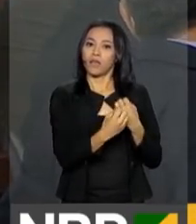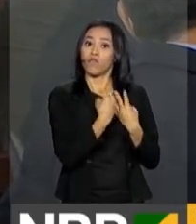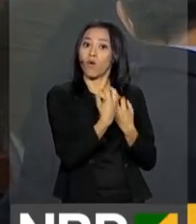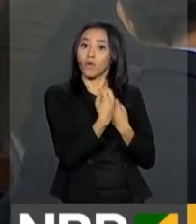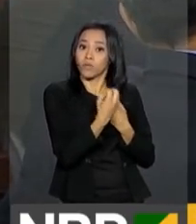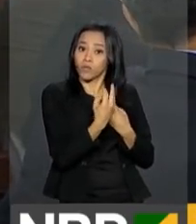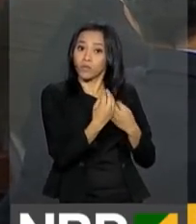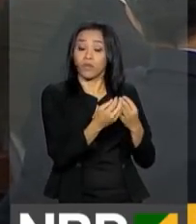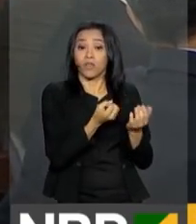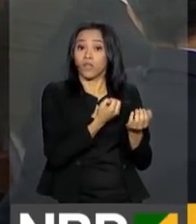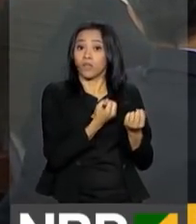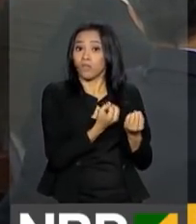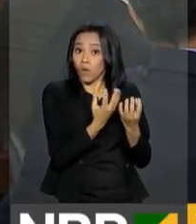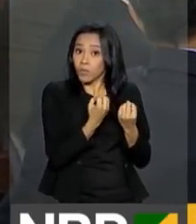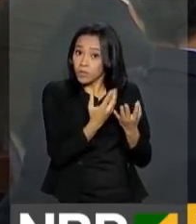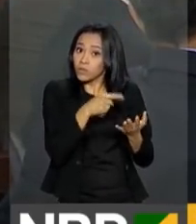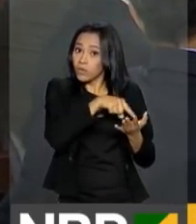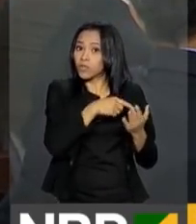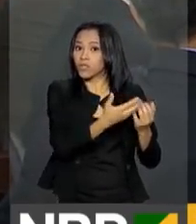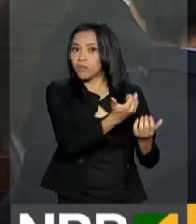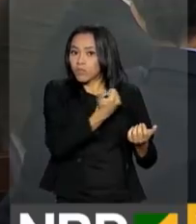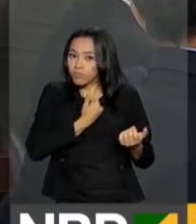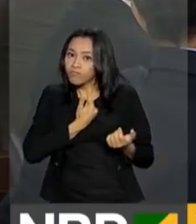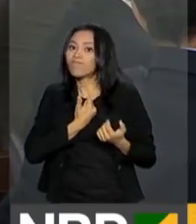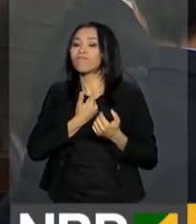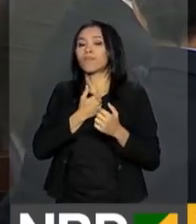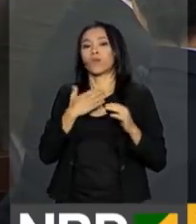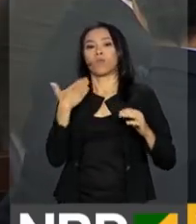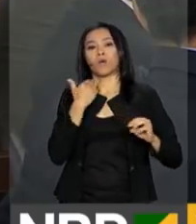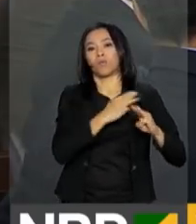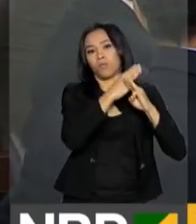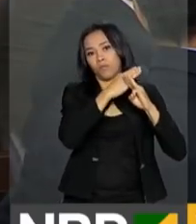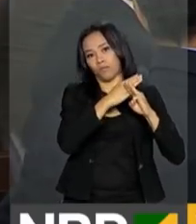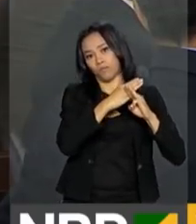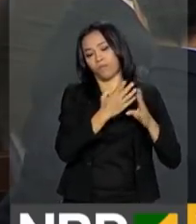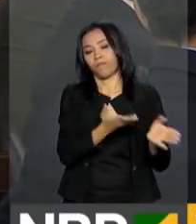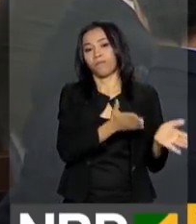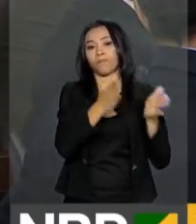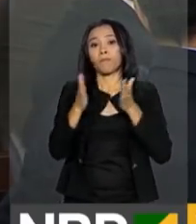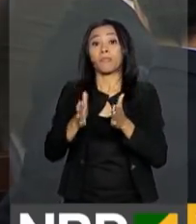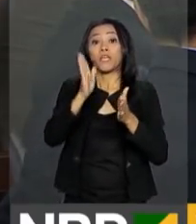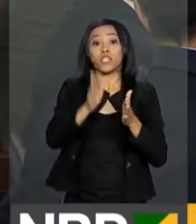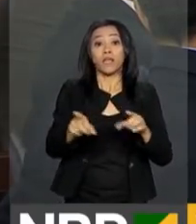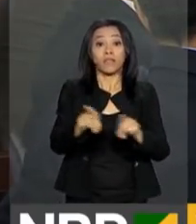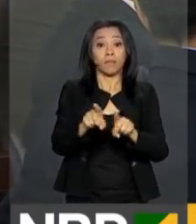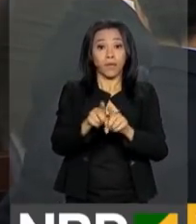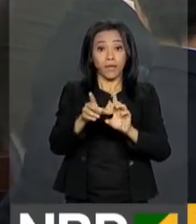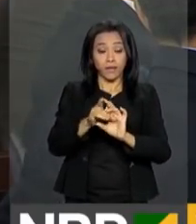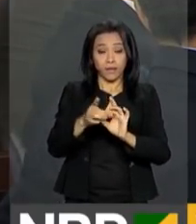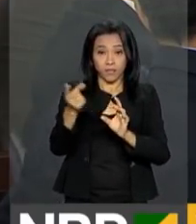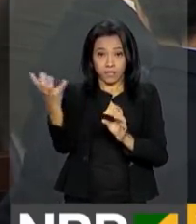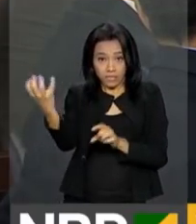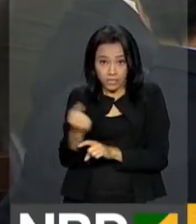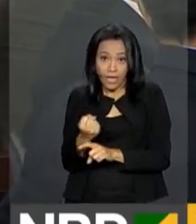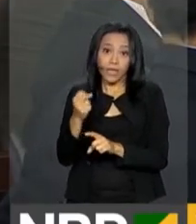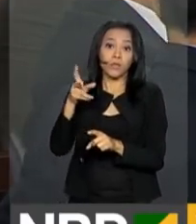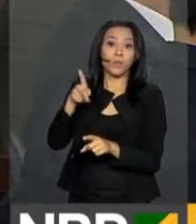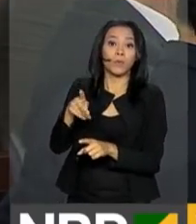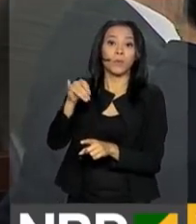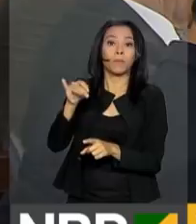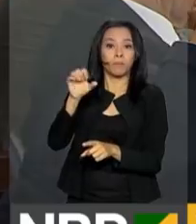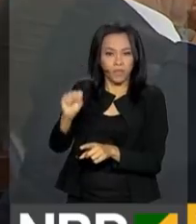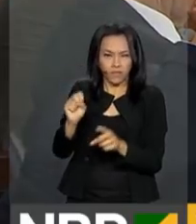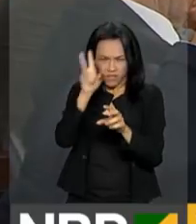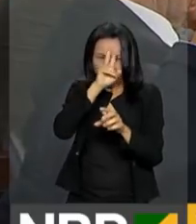fornece e e já foram a essa altura nós liberamos o pis pasep você sabe que o pis/pasep só